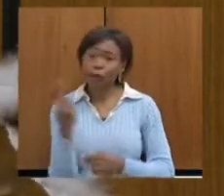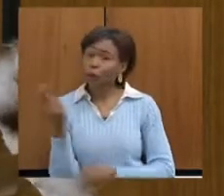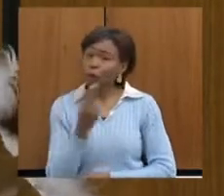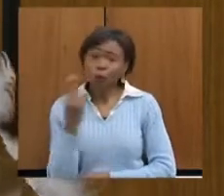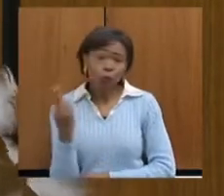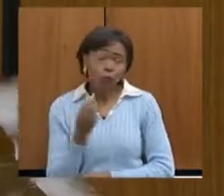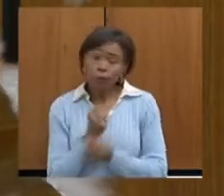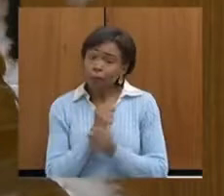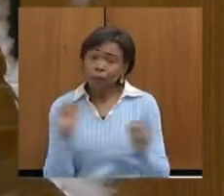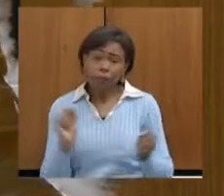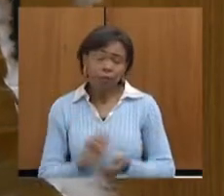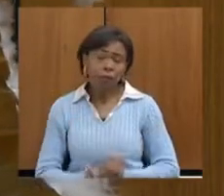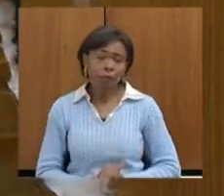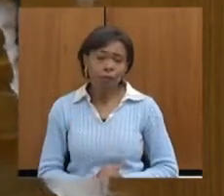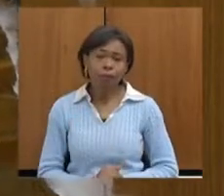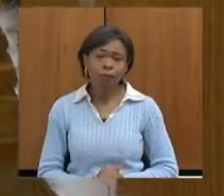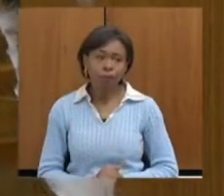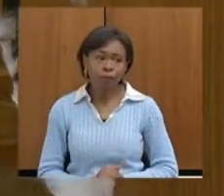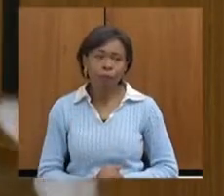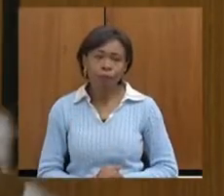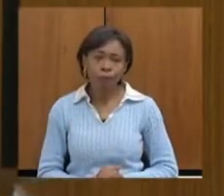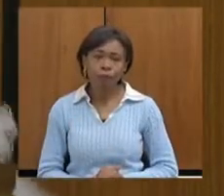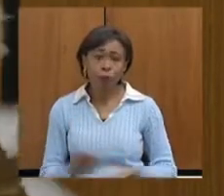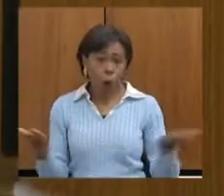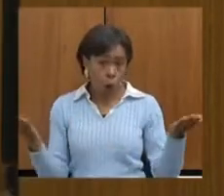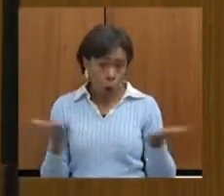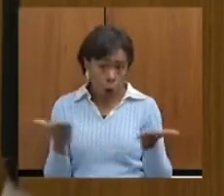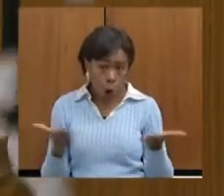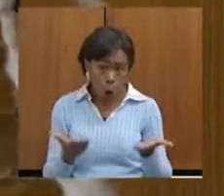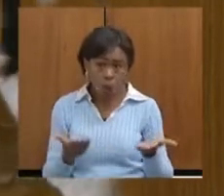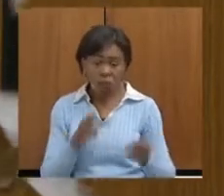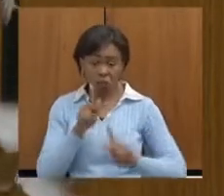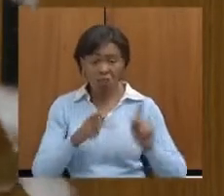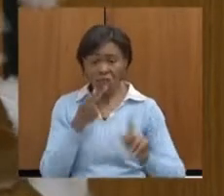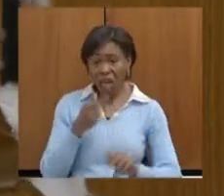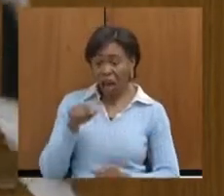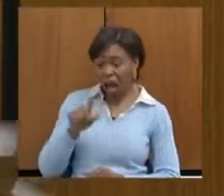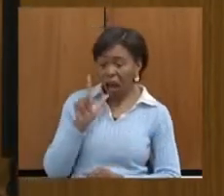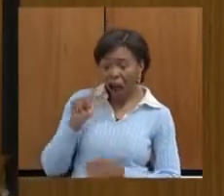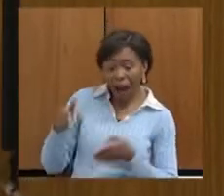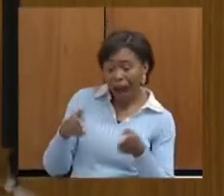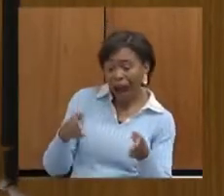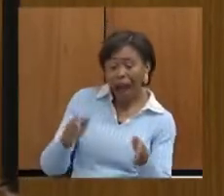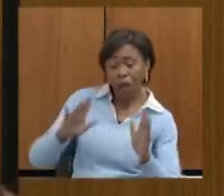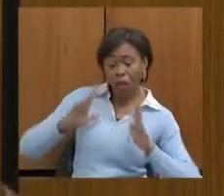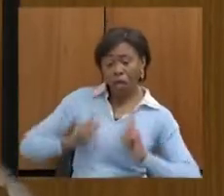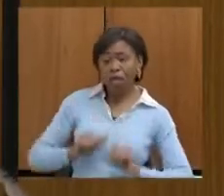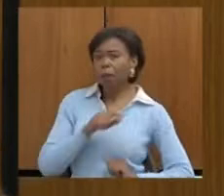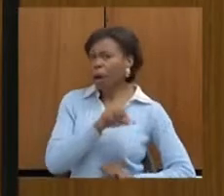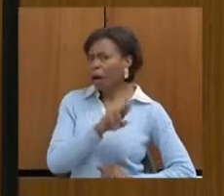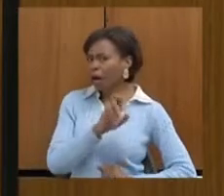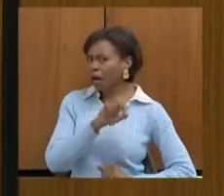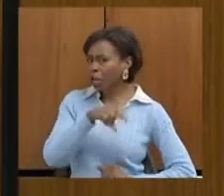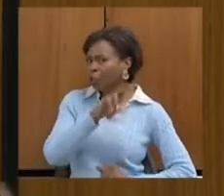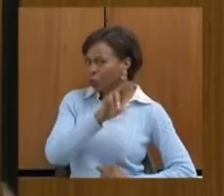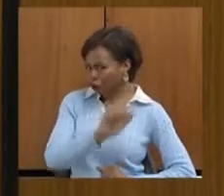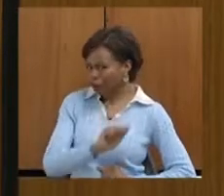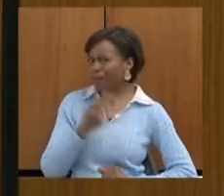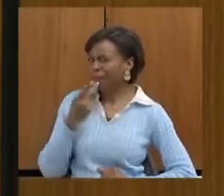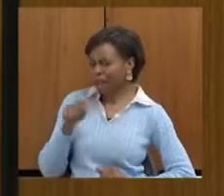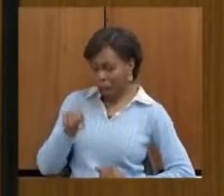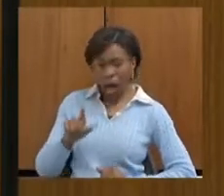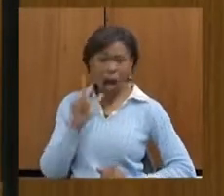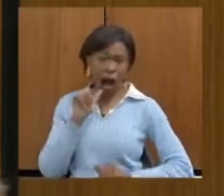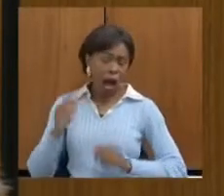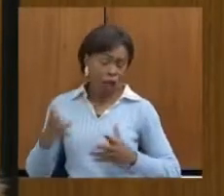né muitos o giz eles falam assim água tá limpa renova Como ela sempre fala água tá limpa tá ótima para beber tá